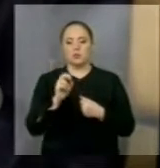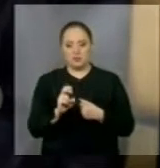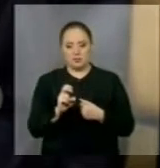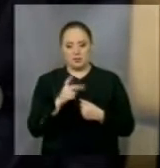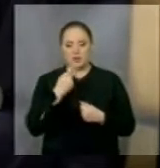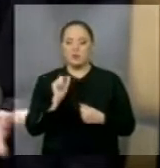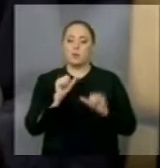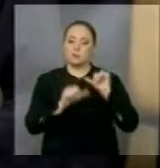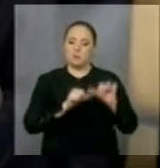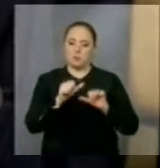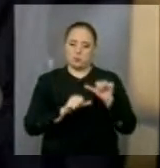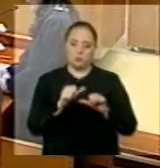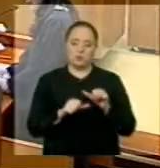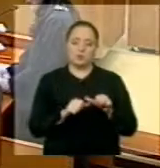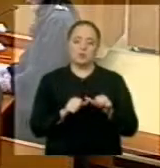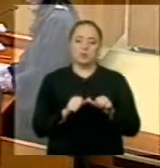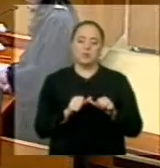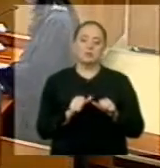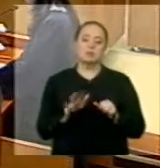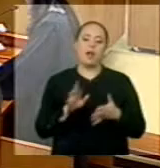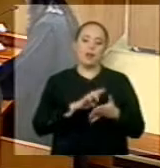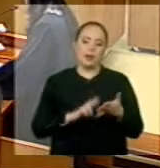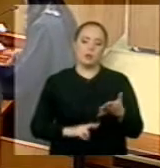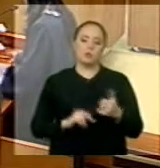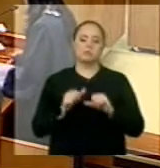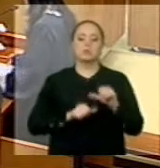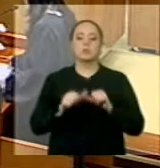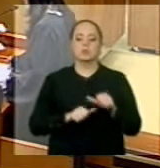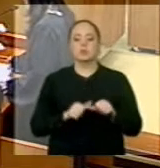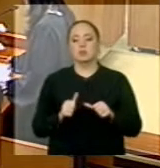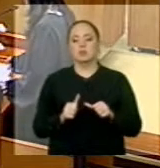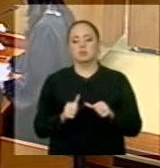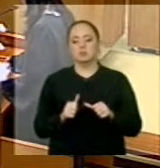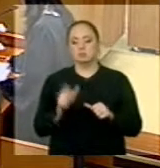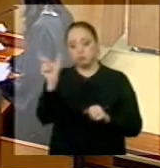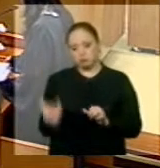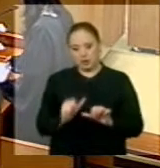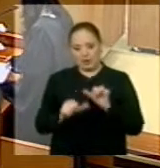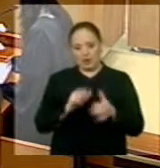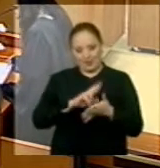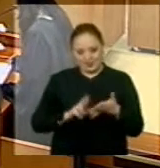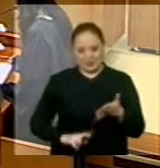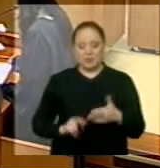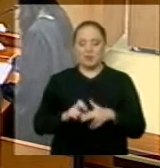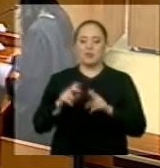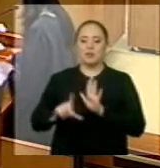que foi alterado, como já aqui dito, até do relatório, pelo eminente relator, foi alterado pela